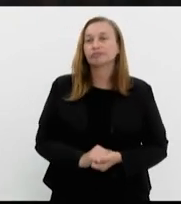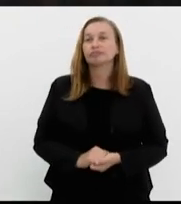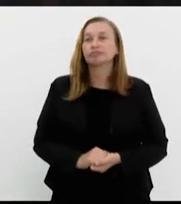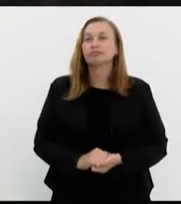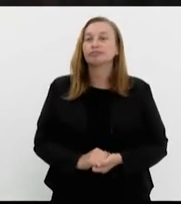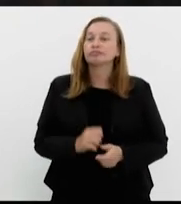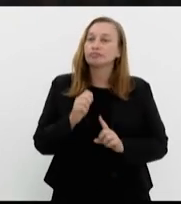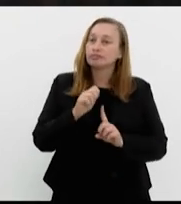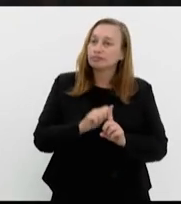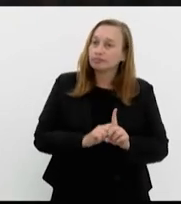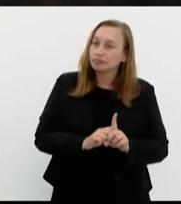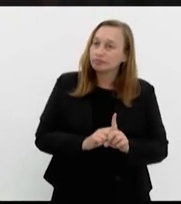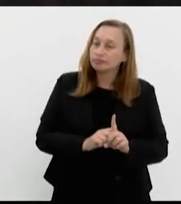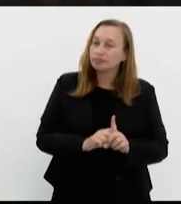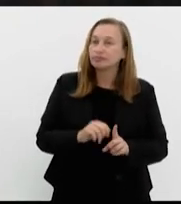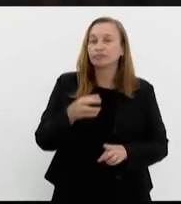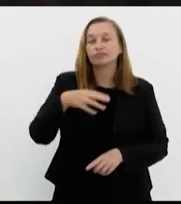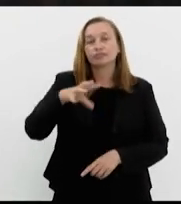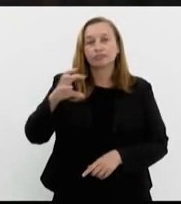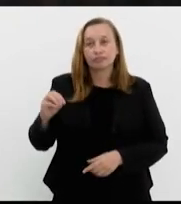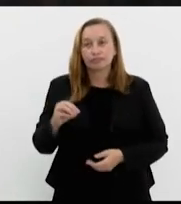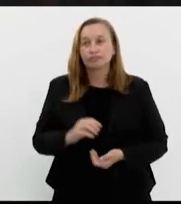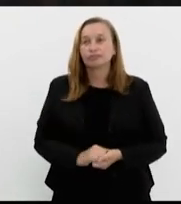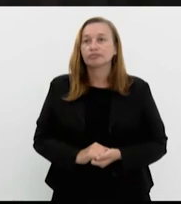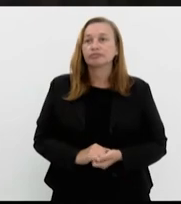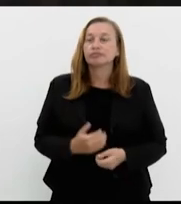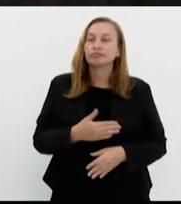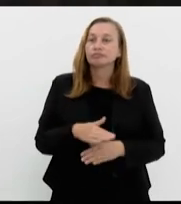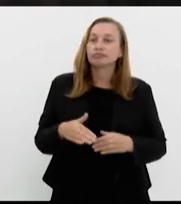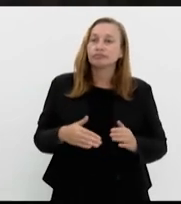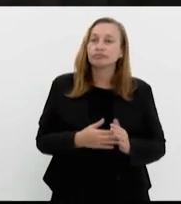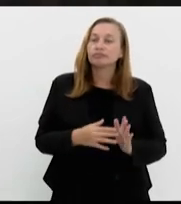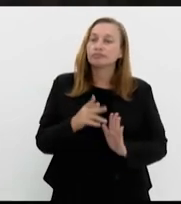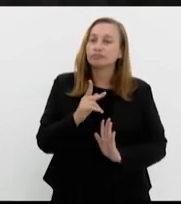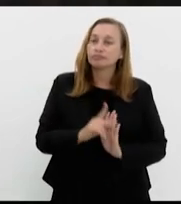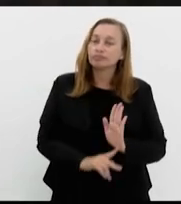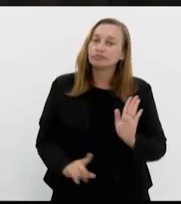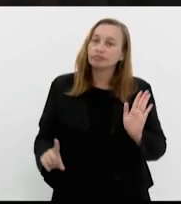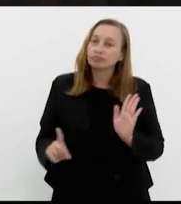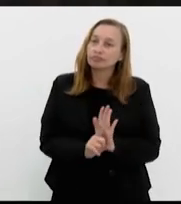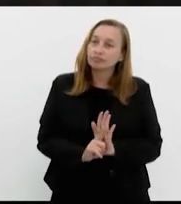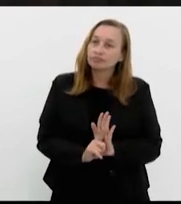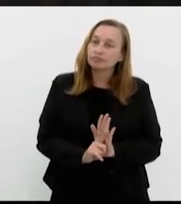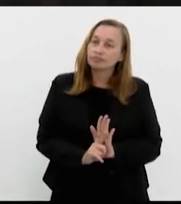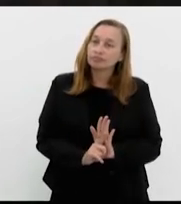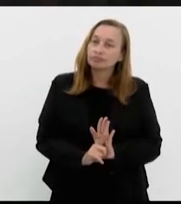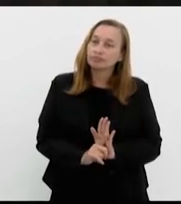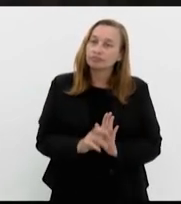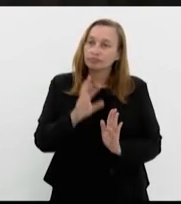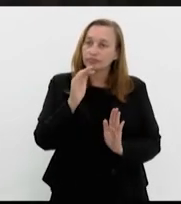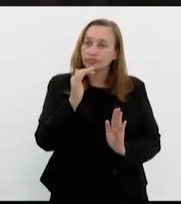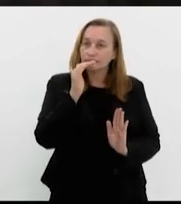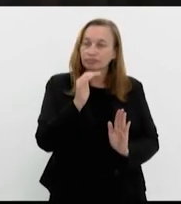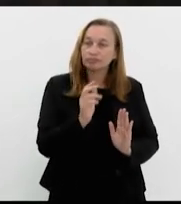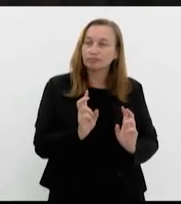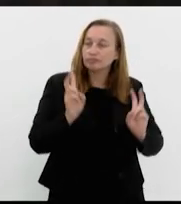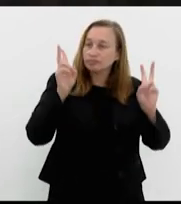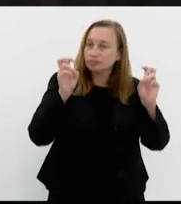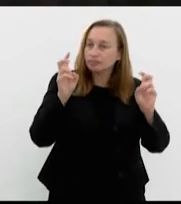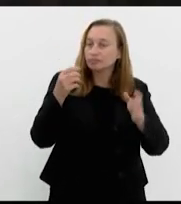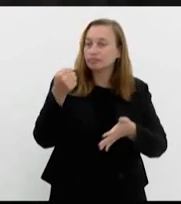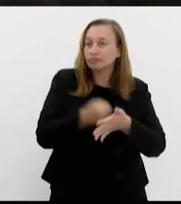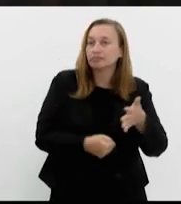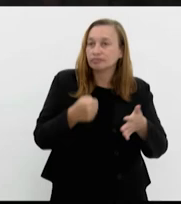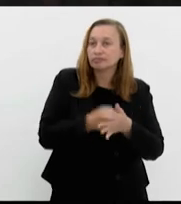desse mês de março, todos os projetos de lei que digam respeito à luta da